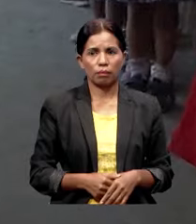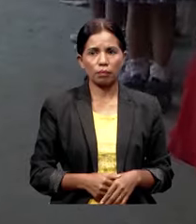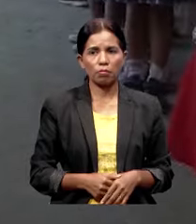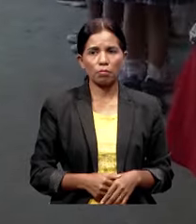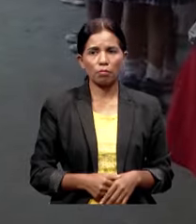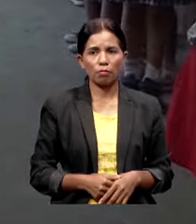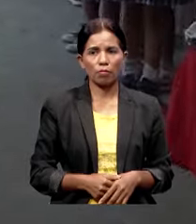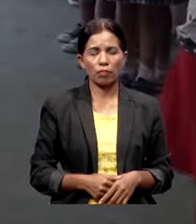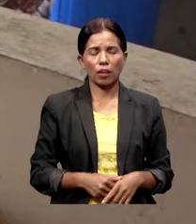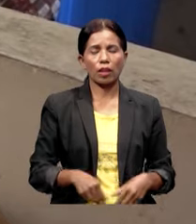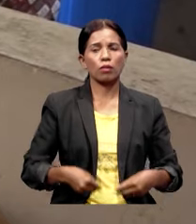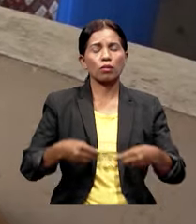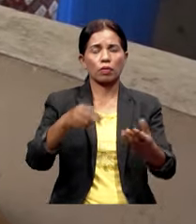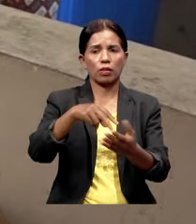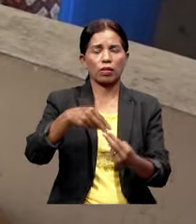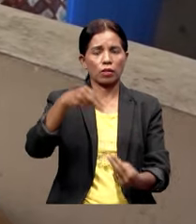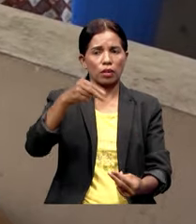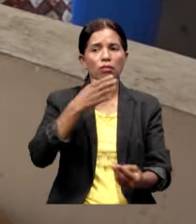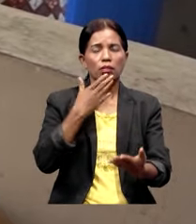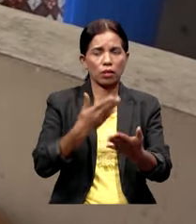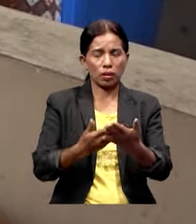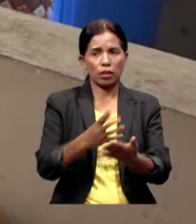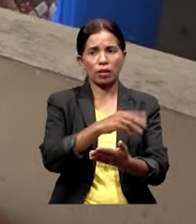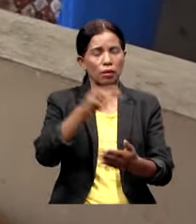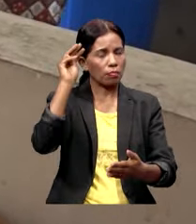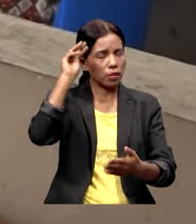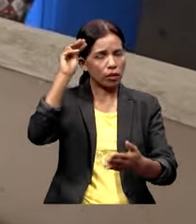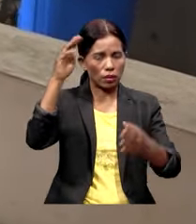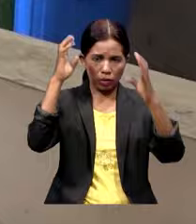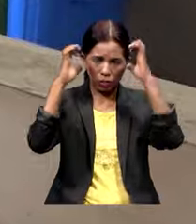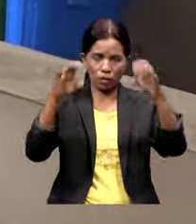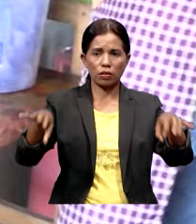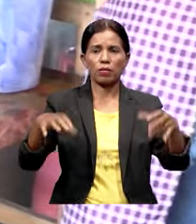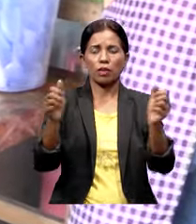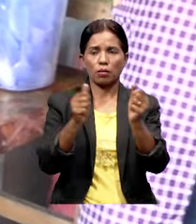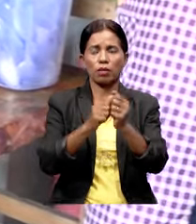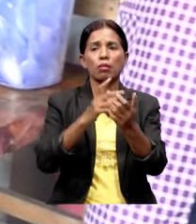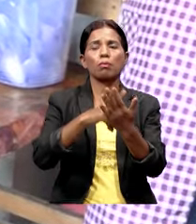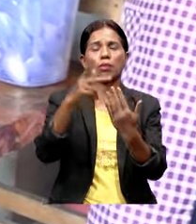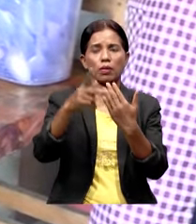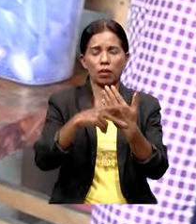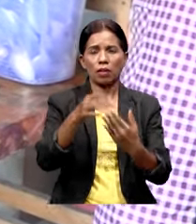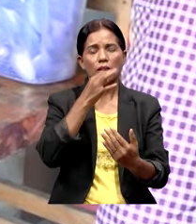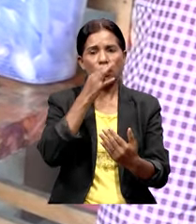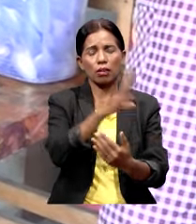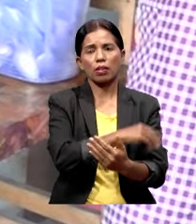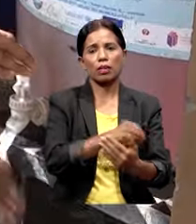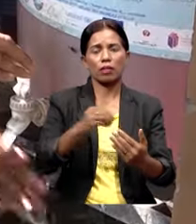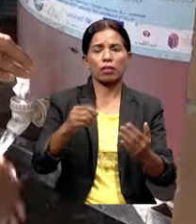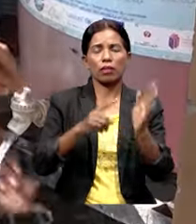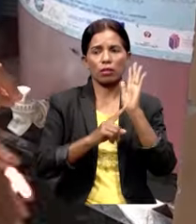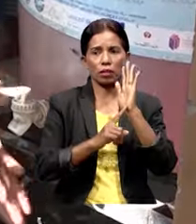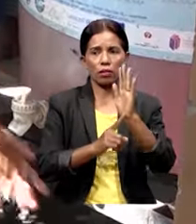Atu garante nutrição saudável para estudante, Ministério competente, serviço remoto com o programa AIHAN Mundial, se aplica menu